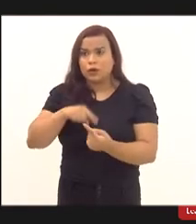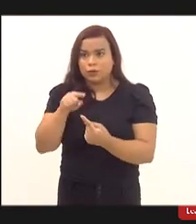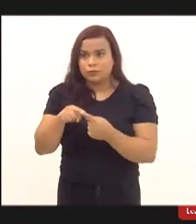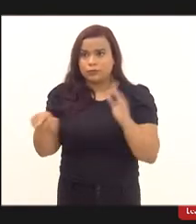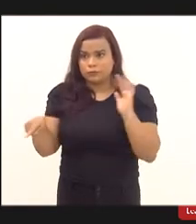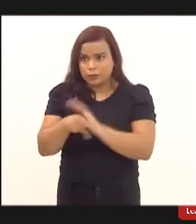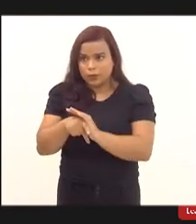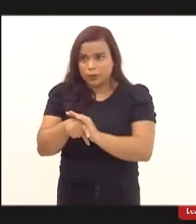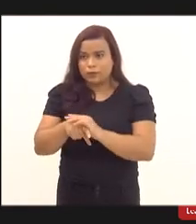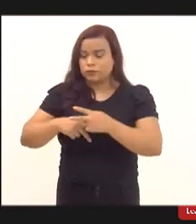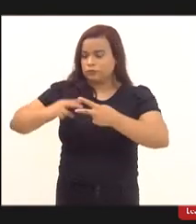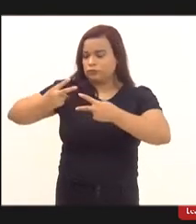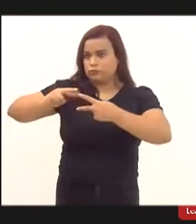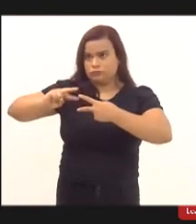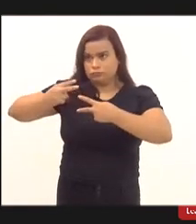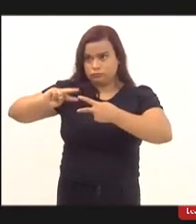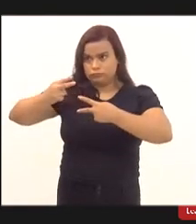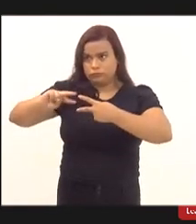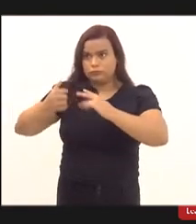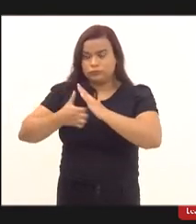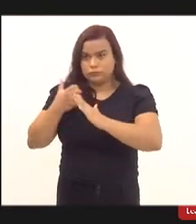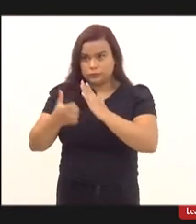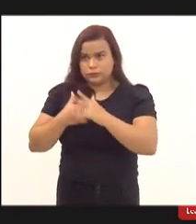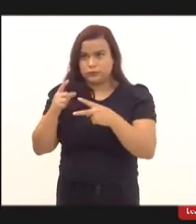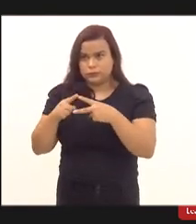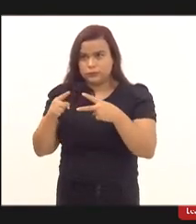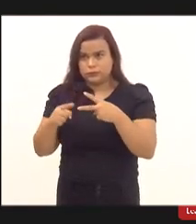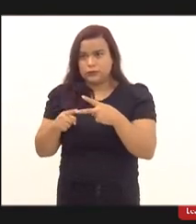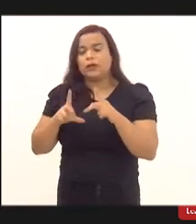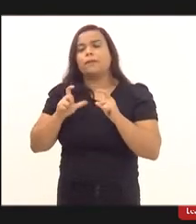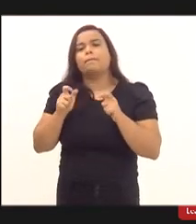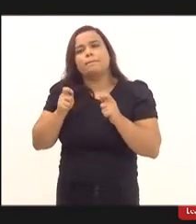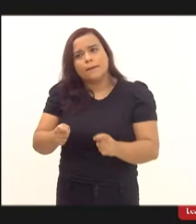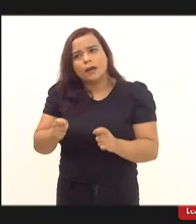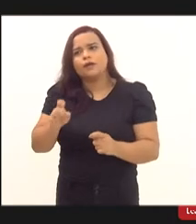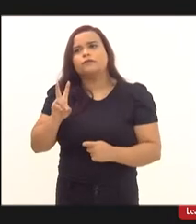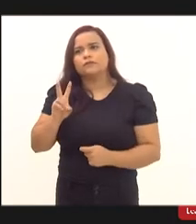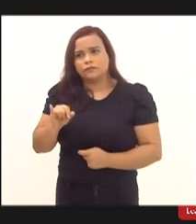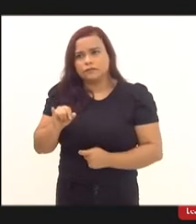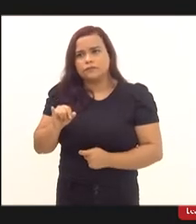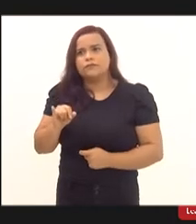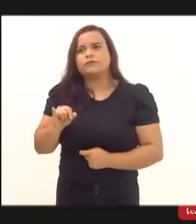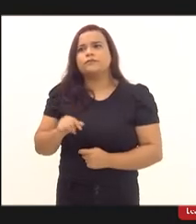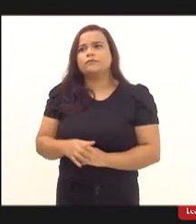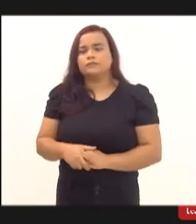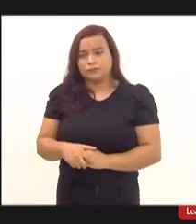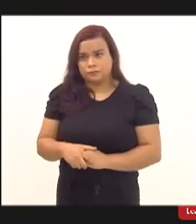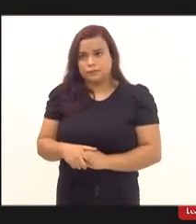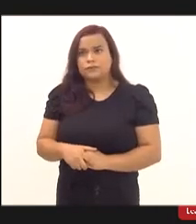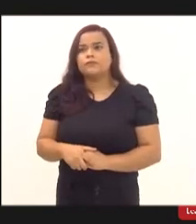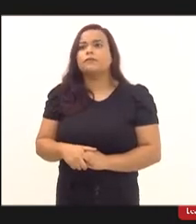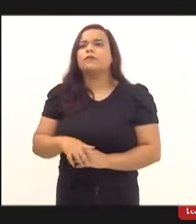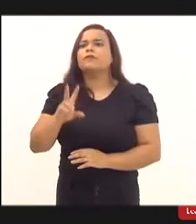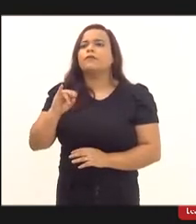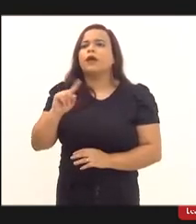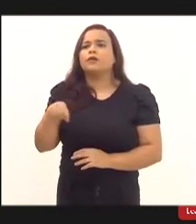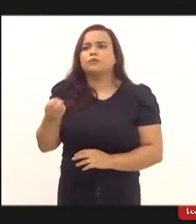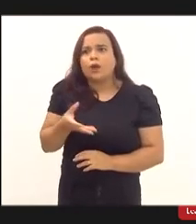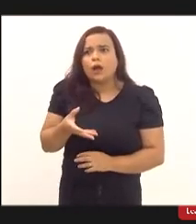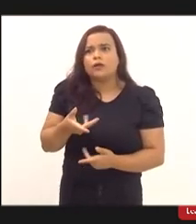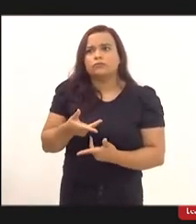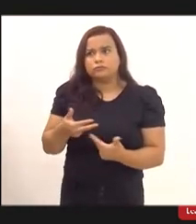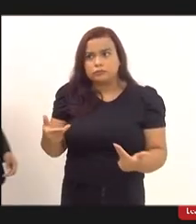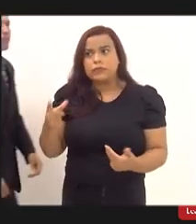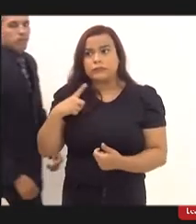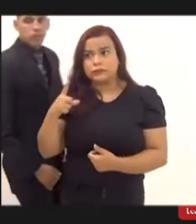ambas as emissoras sejam mantidas e preservadas atualizadas